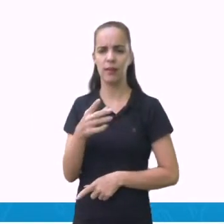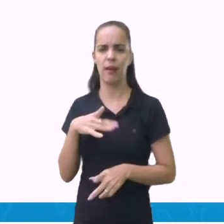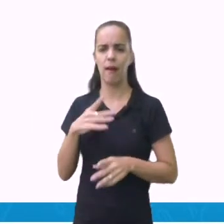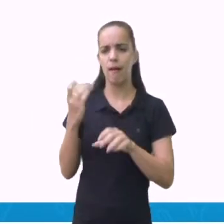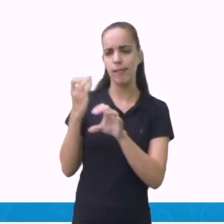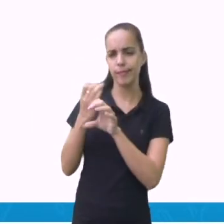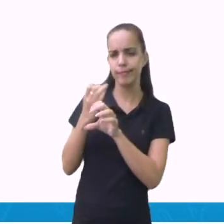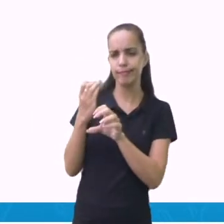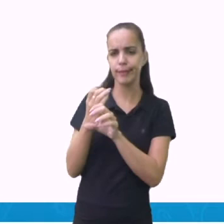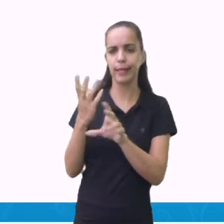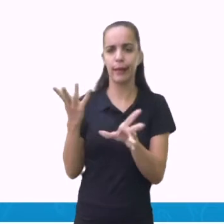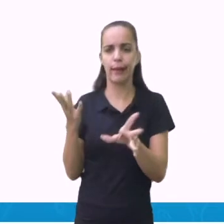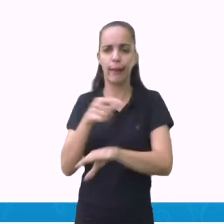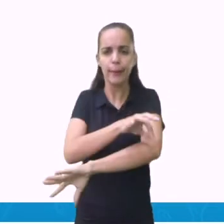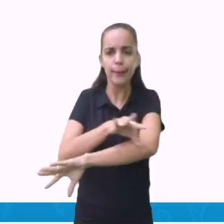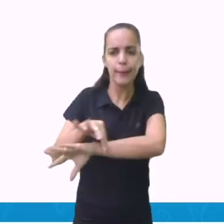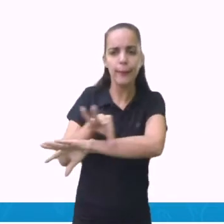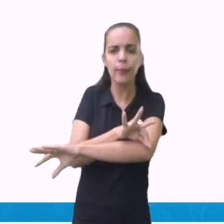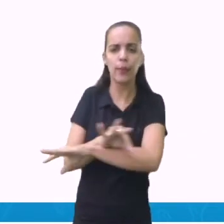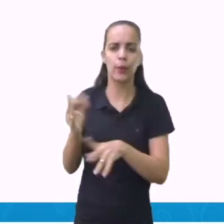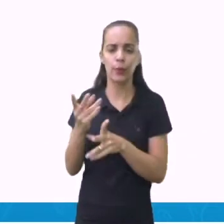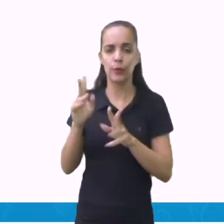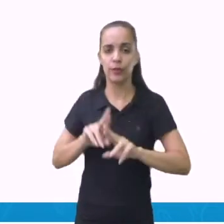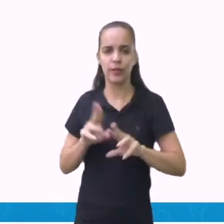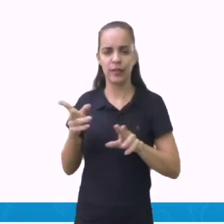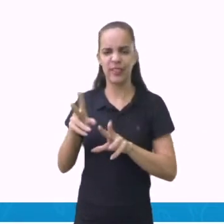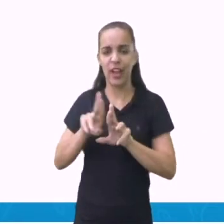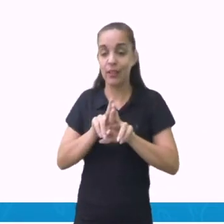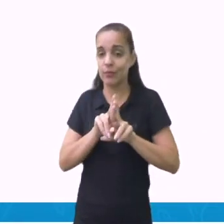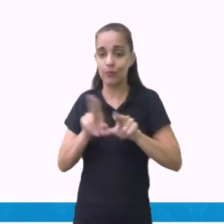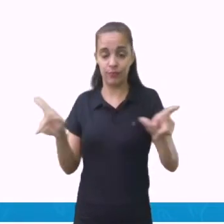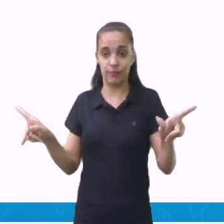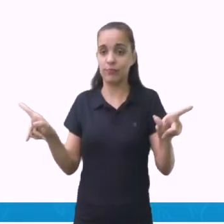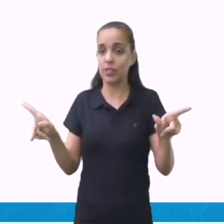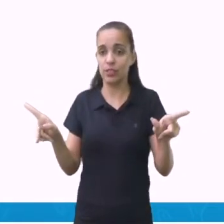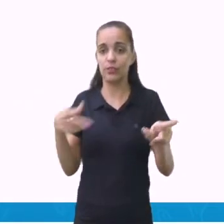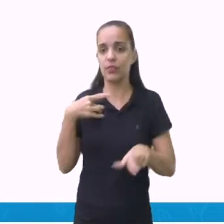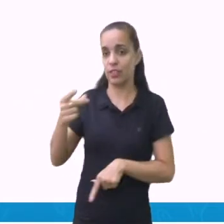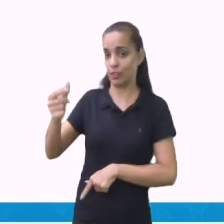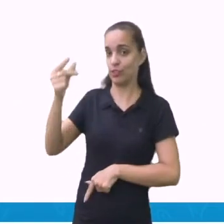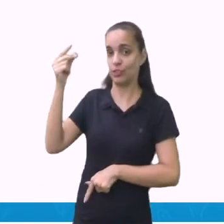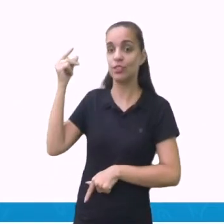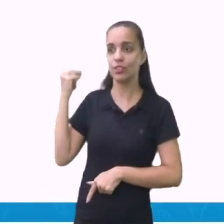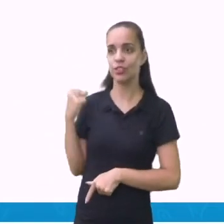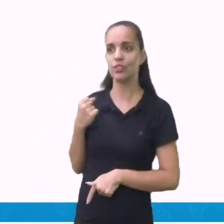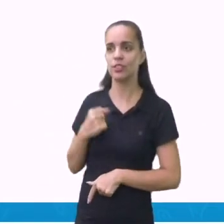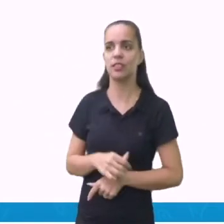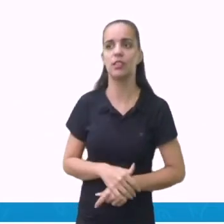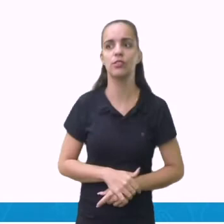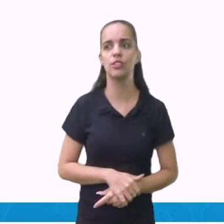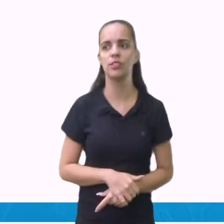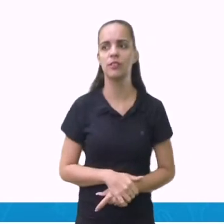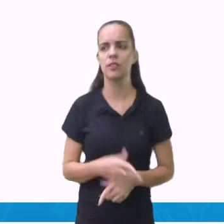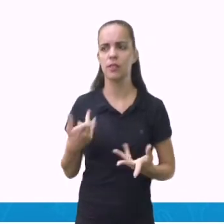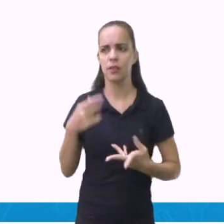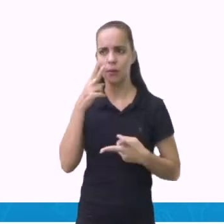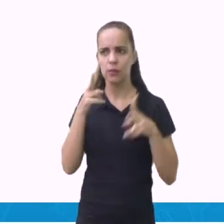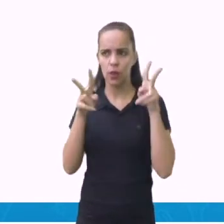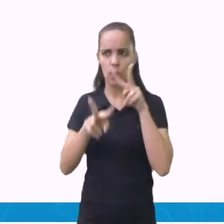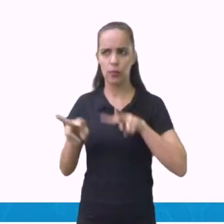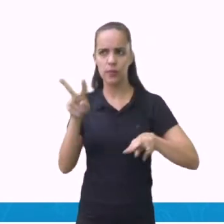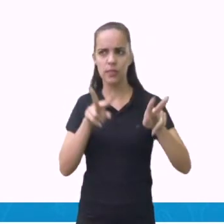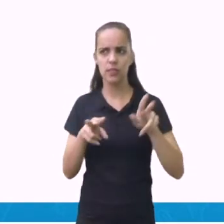Muito diferente das arquiteturas antigas. O que é uma arquitetura antiga e uma arquitetura moderna? Então, observem, por